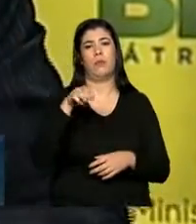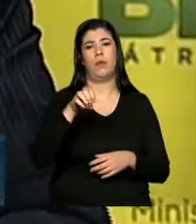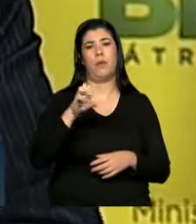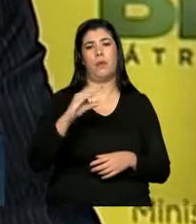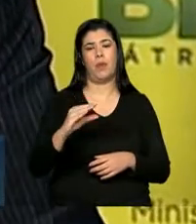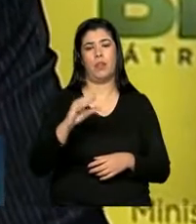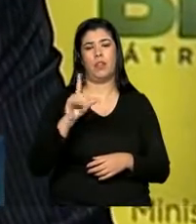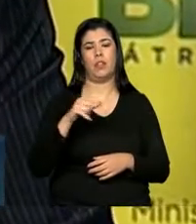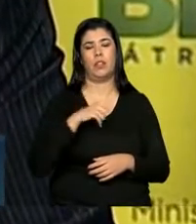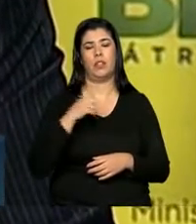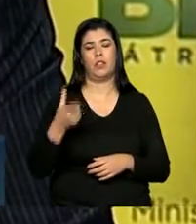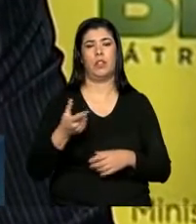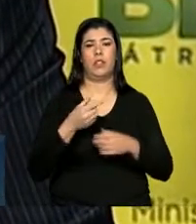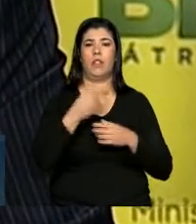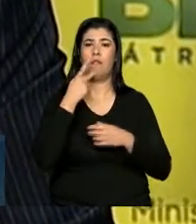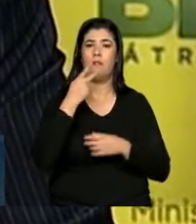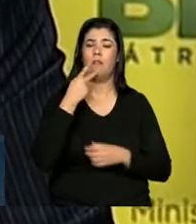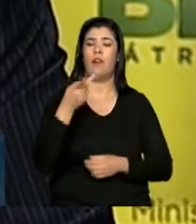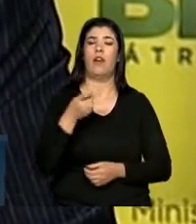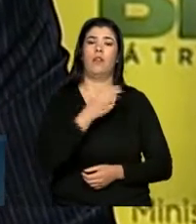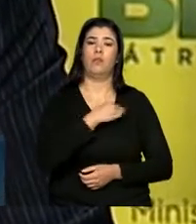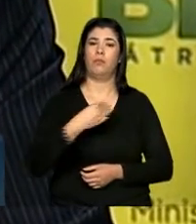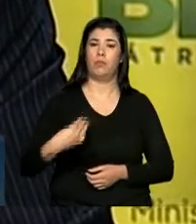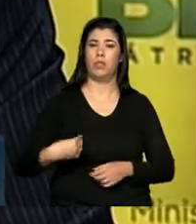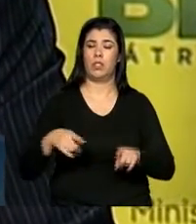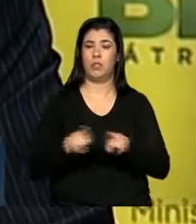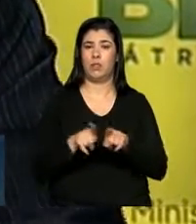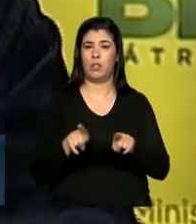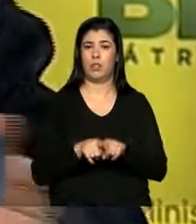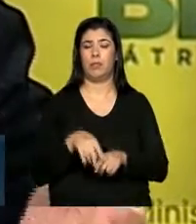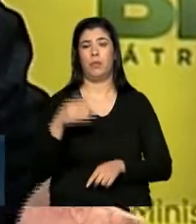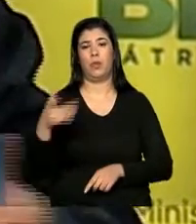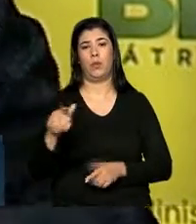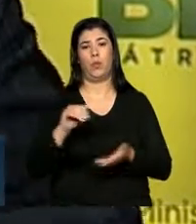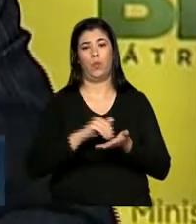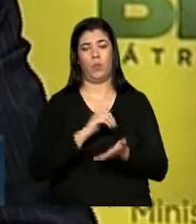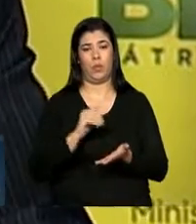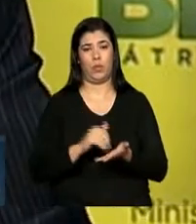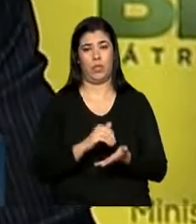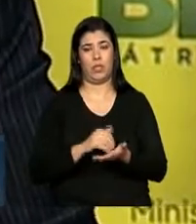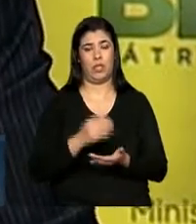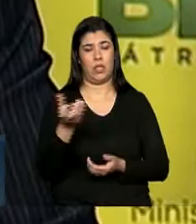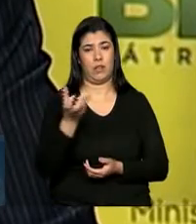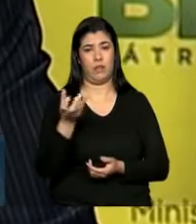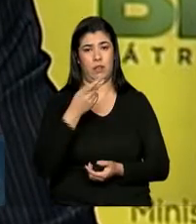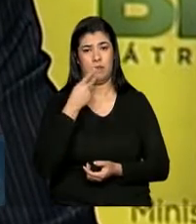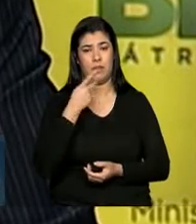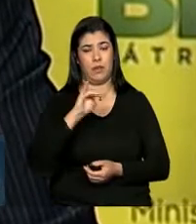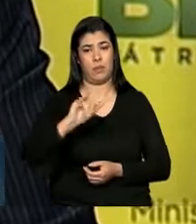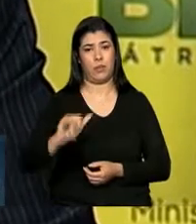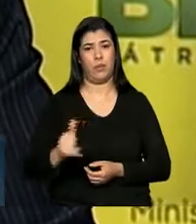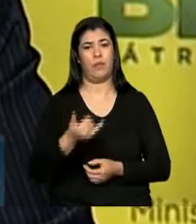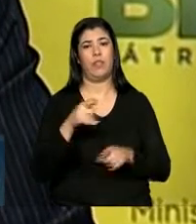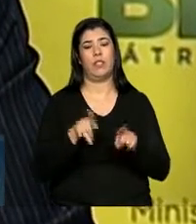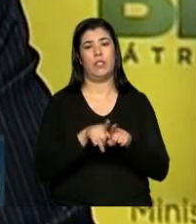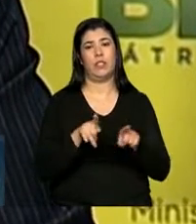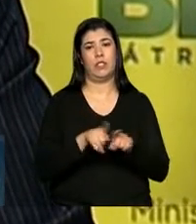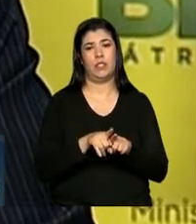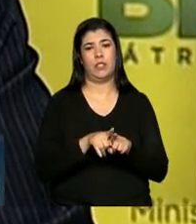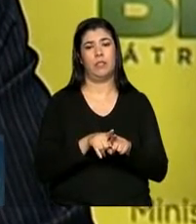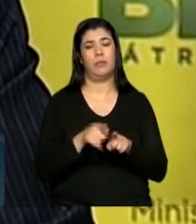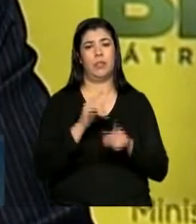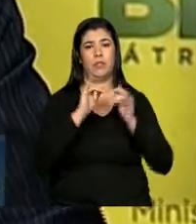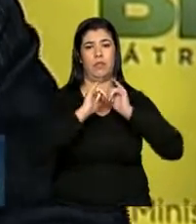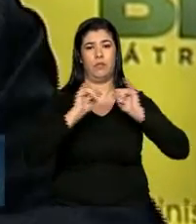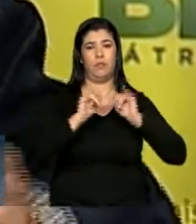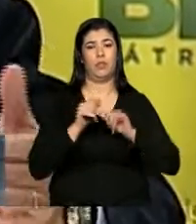a manifestação tanto do ministro quanto do Chico em relação a essa divulgação. A gente, inclusive, ministro, quer aproveitar para também reiterar ao Chico